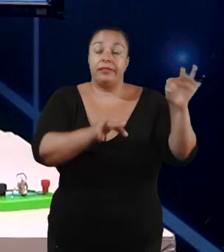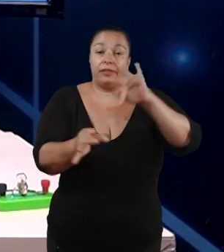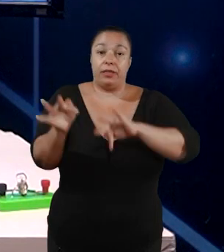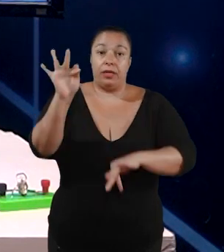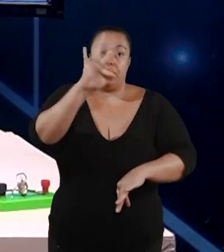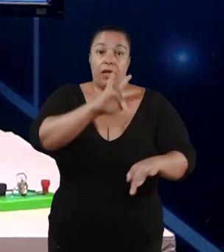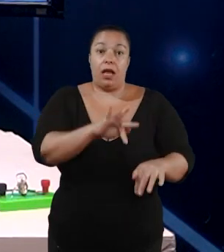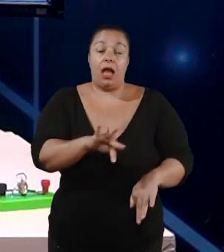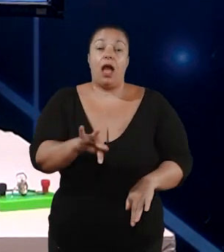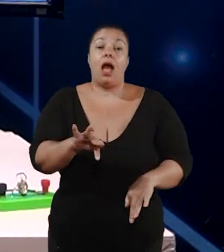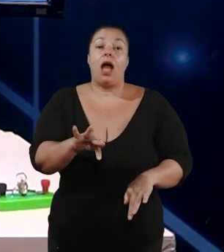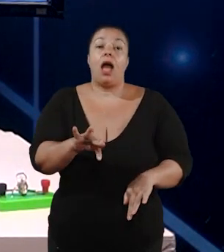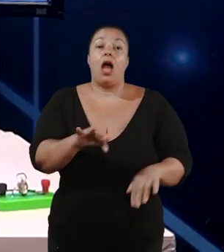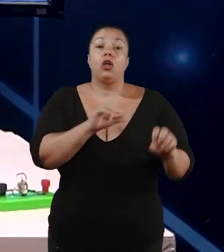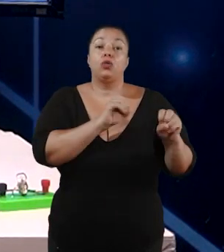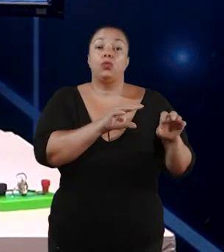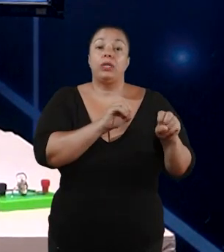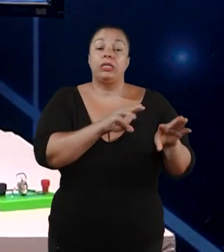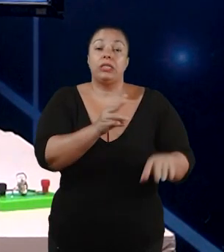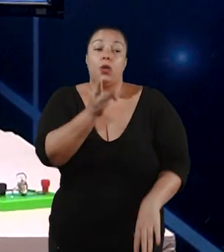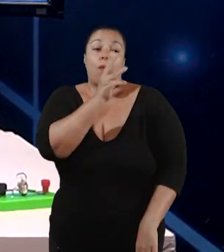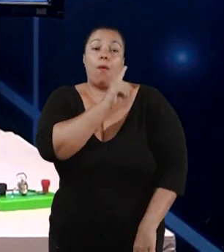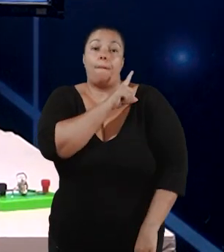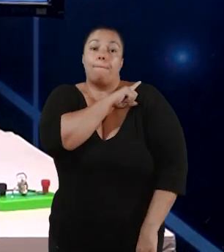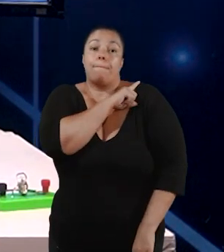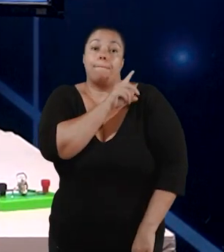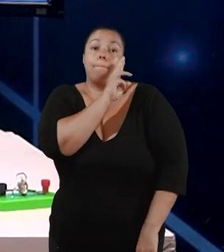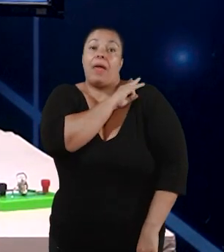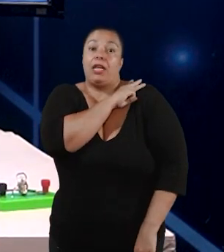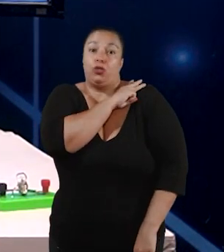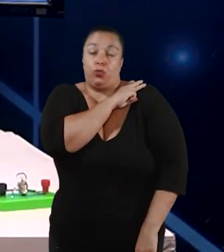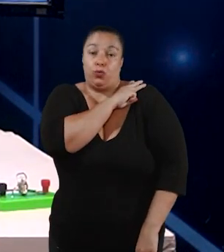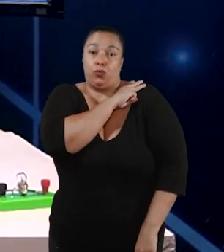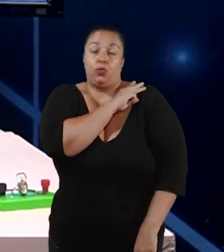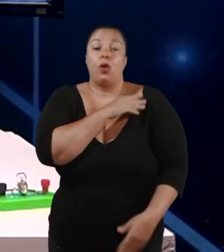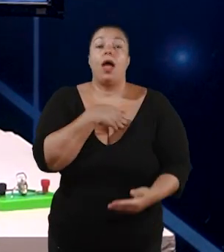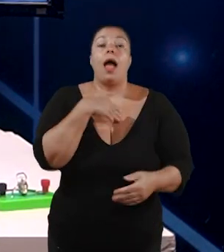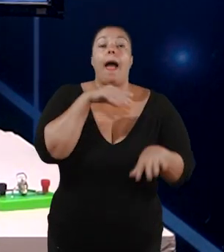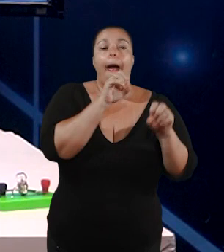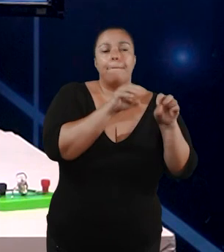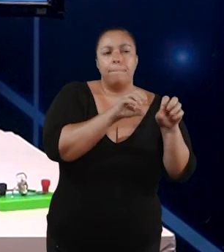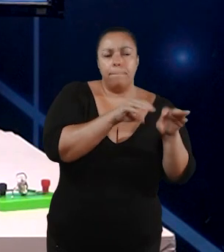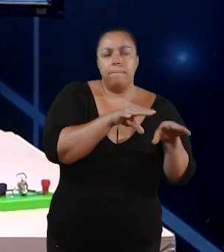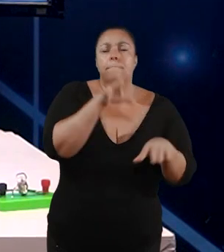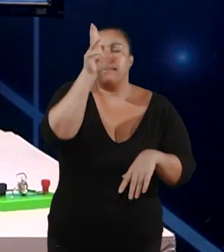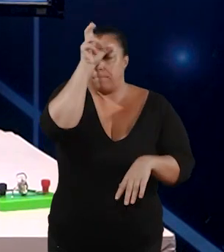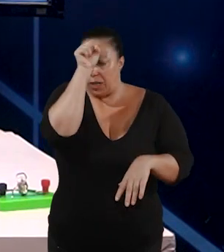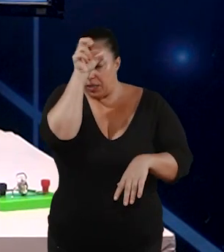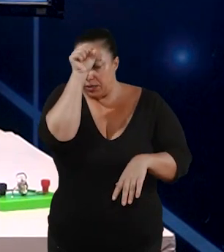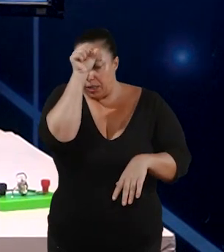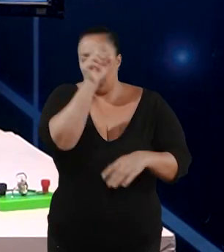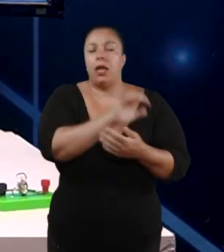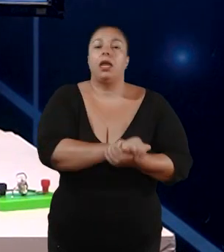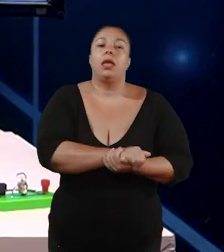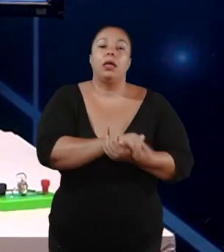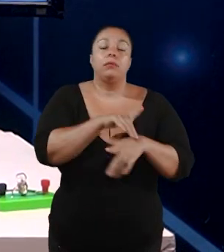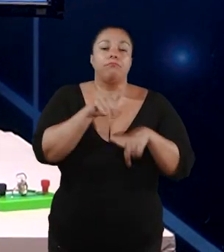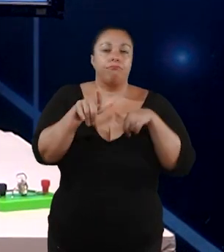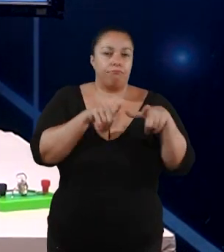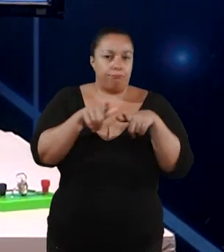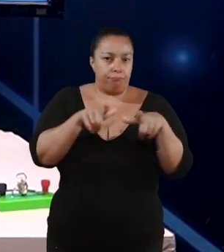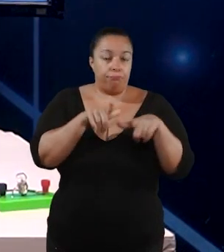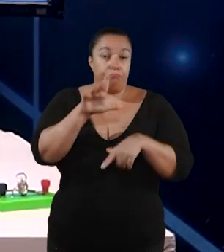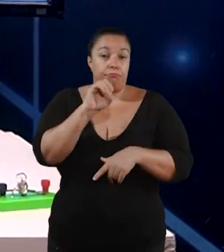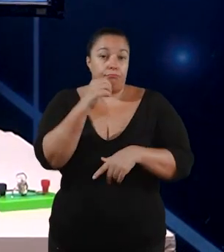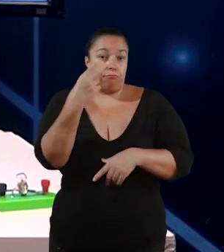ensino médio, mas nada impede de vocês aprenderem agora, não é mesmo? Aprender a mexer, aprender a trabalhar, né? Ou que seja